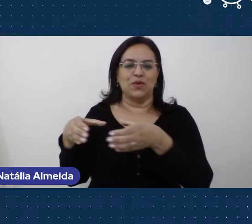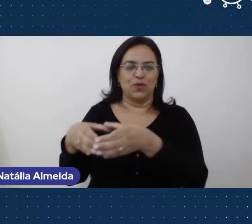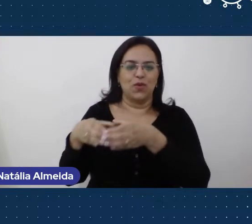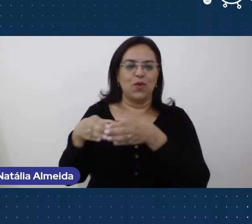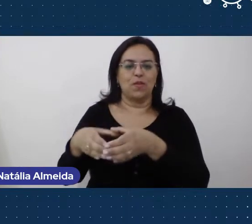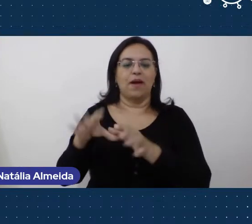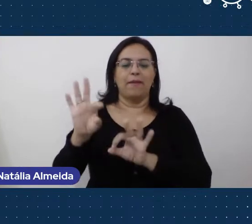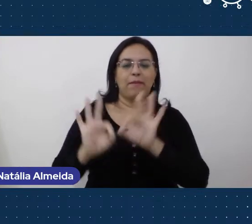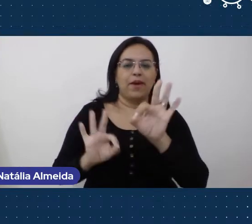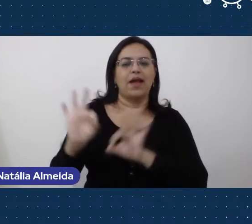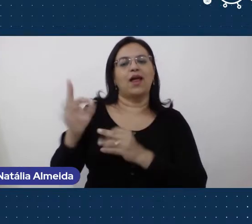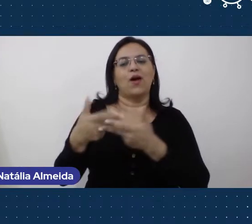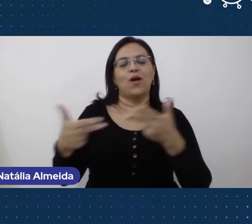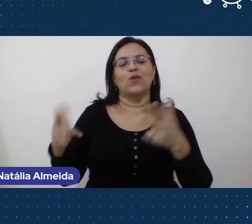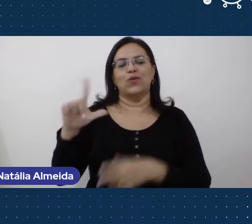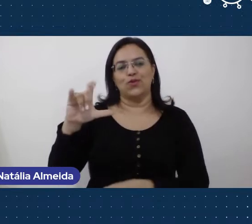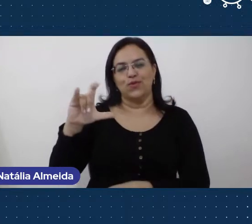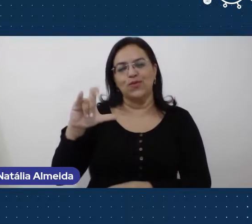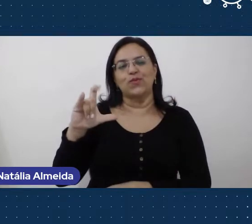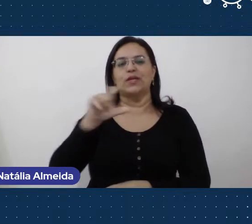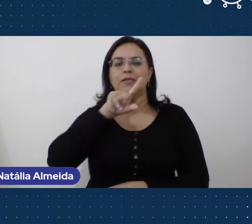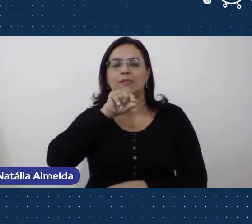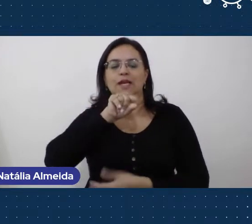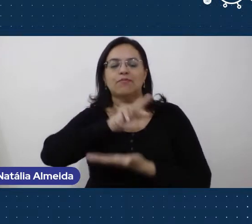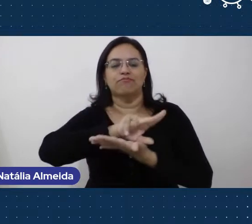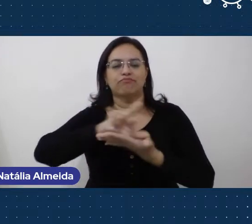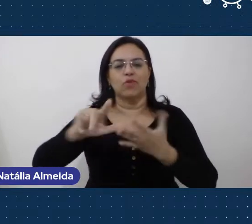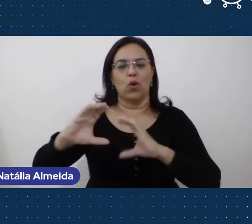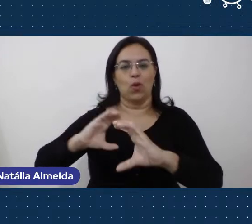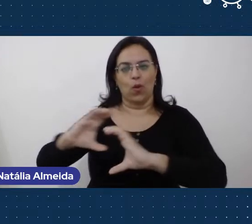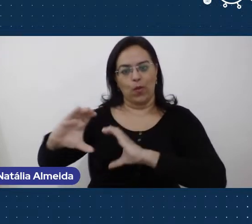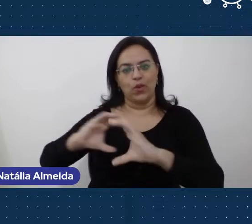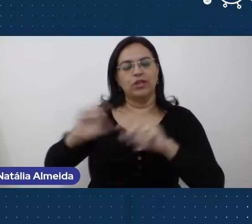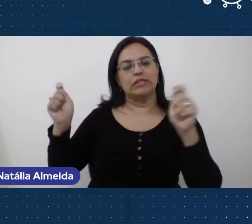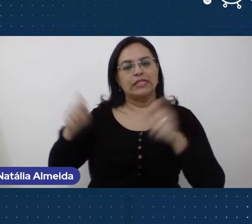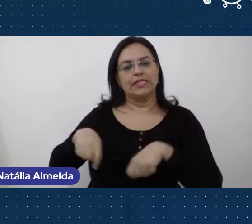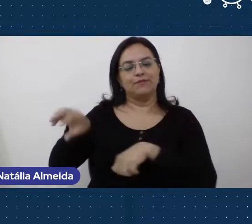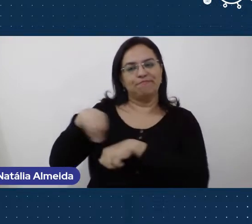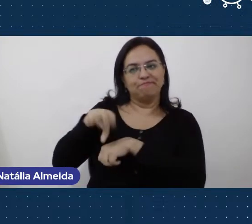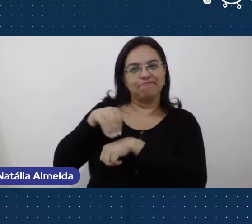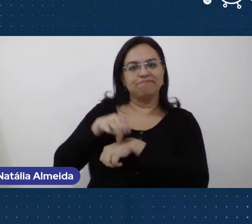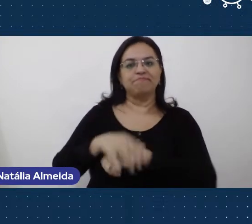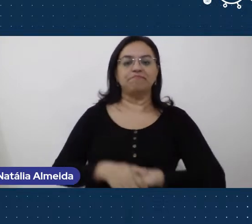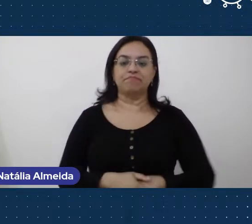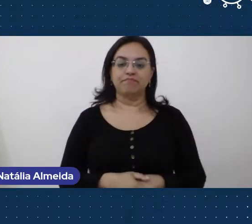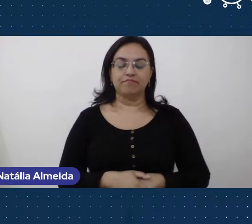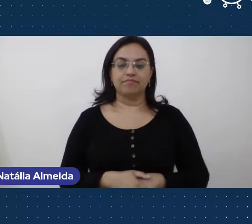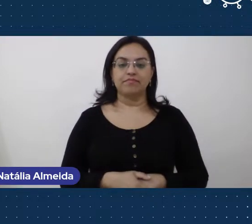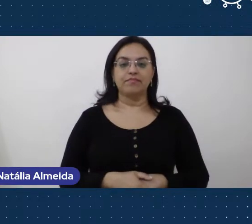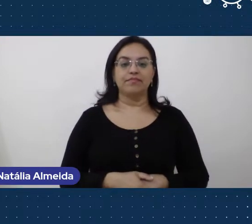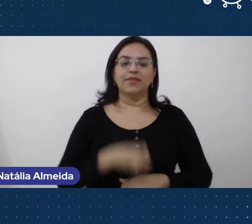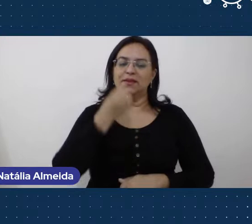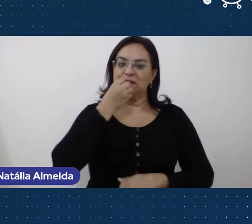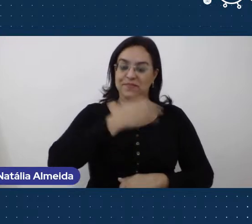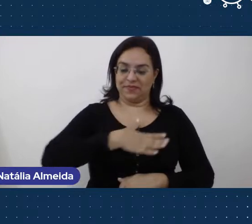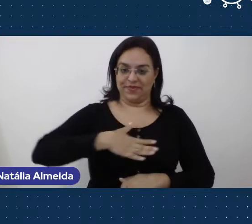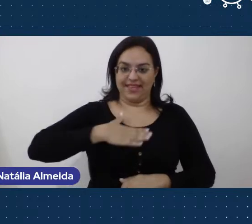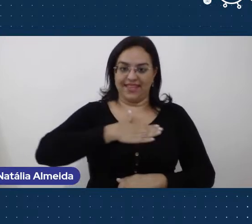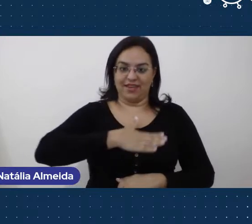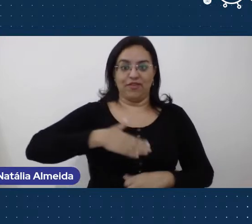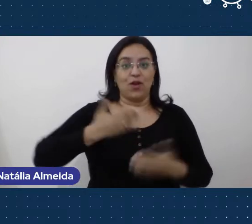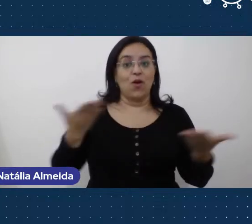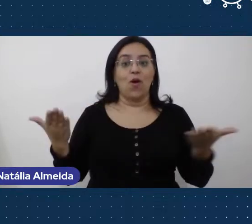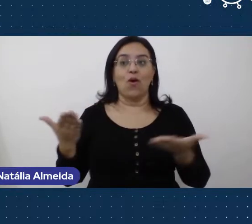aí no Instagram, no Twitter, fazendo aí a comunicação com vocês. Gente, muito feliz.